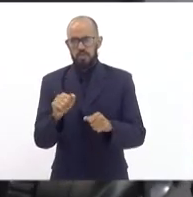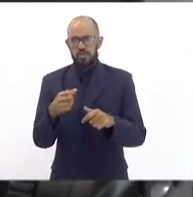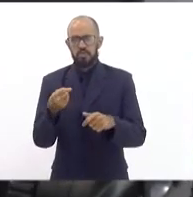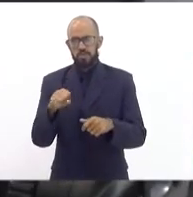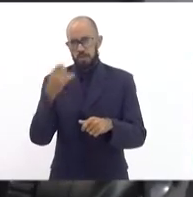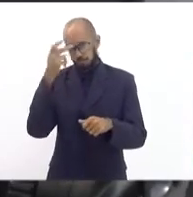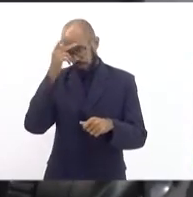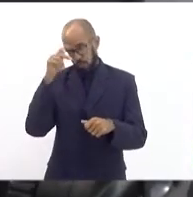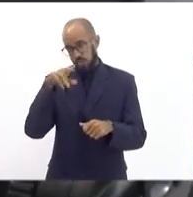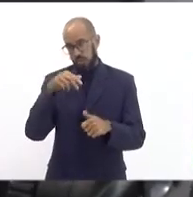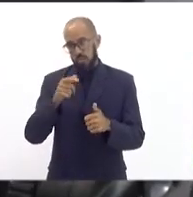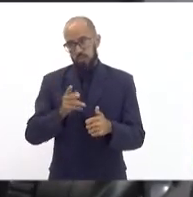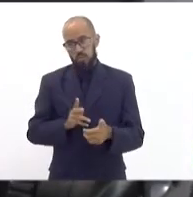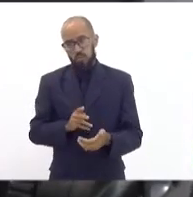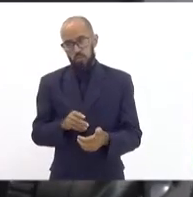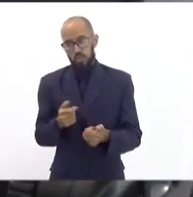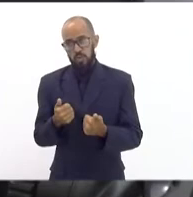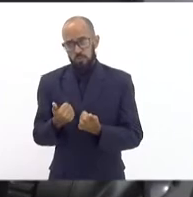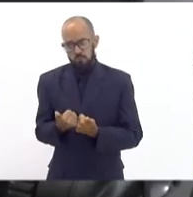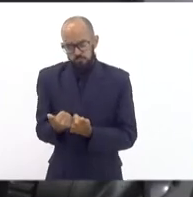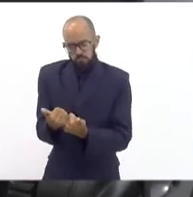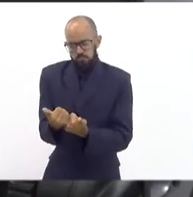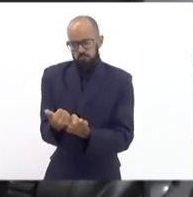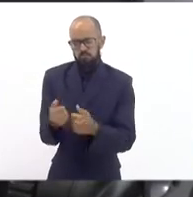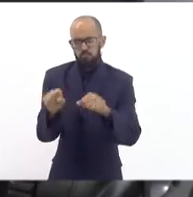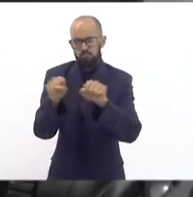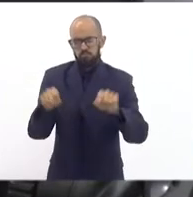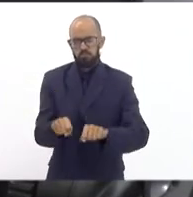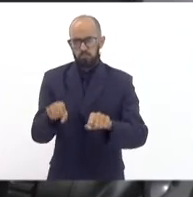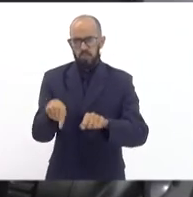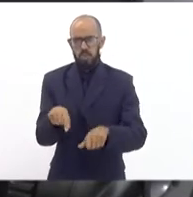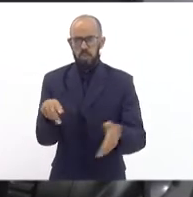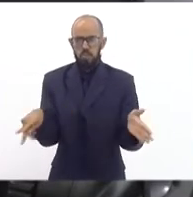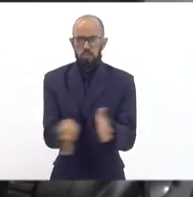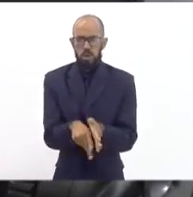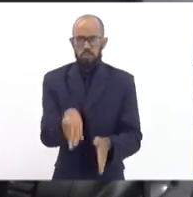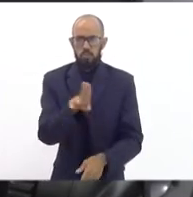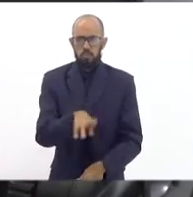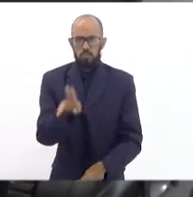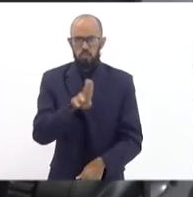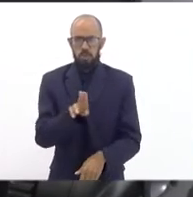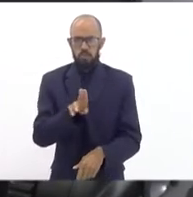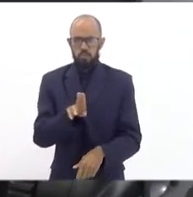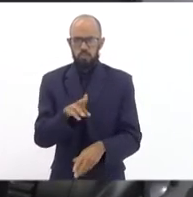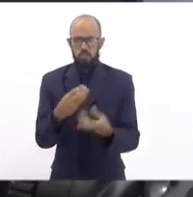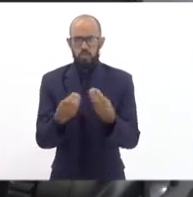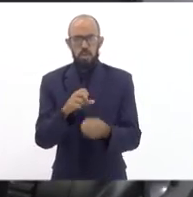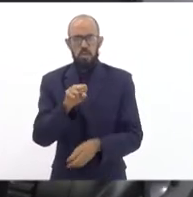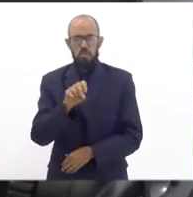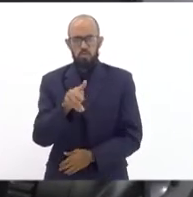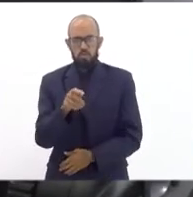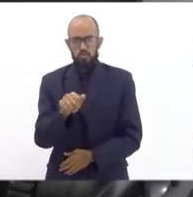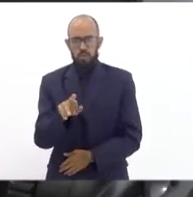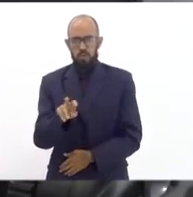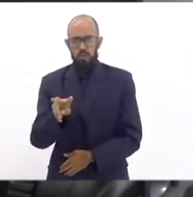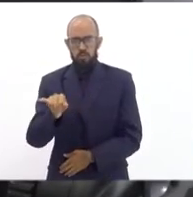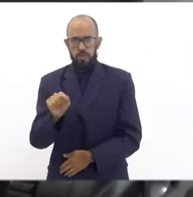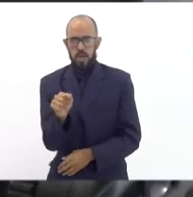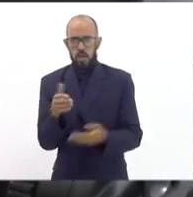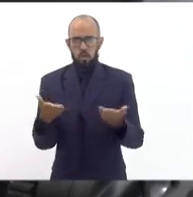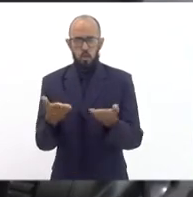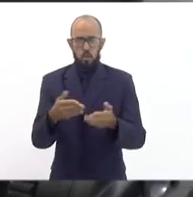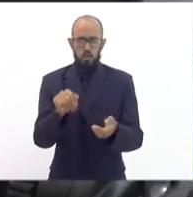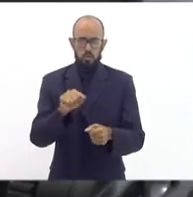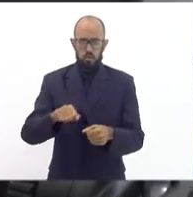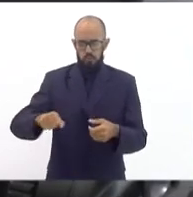esse sistema é o usuário, que vive, a Supervia vive só da tarifa. Então, eu queria aproveitar que o senhor pudesse explicar isso